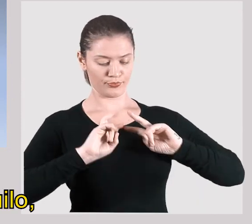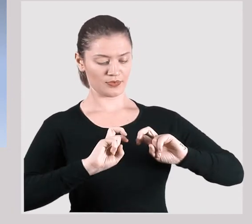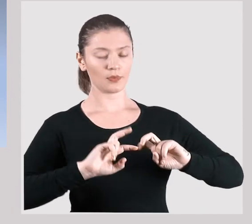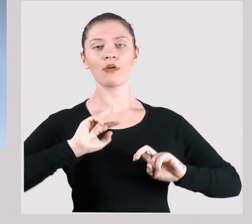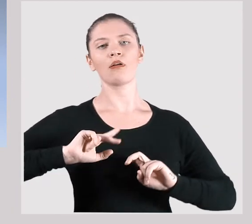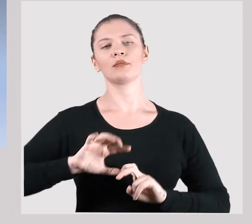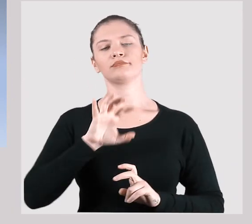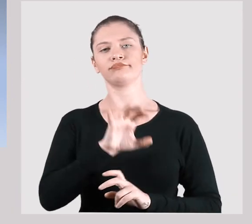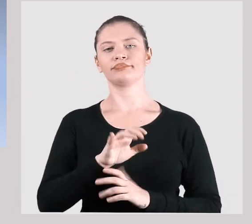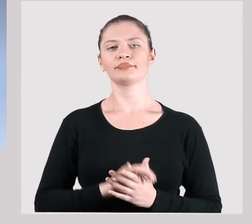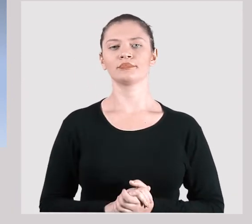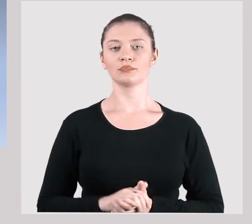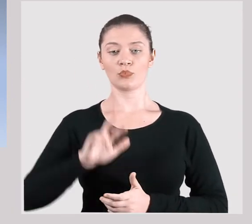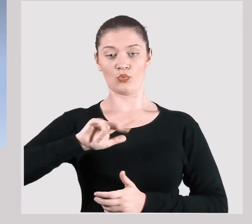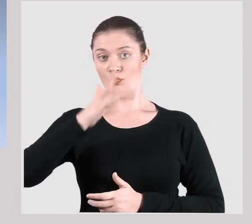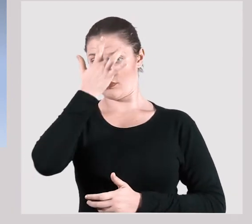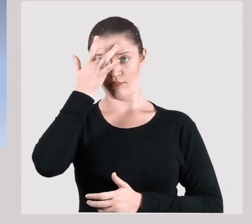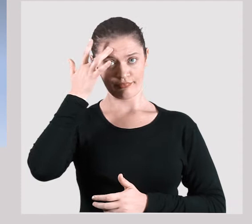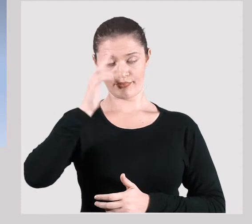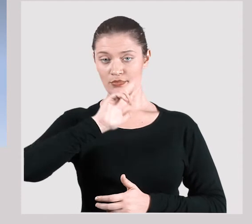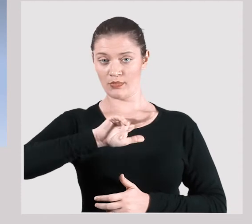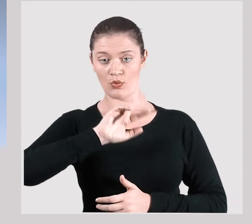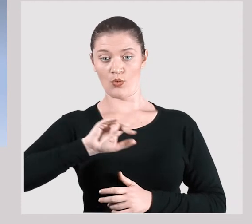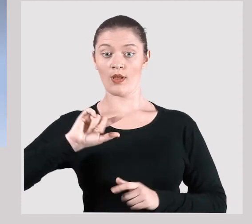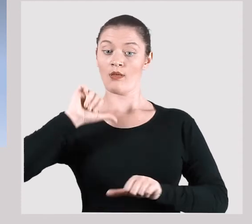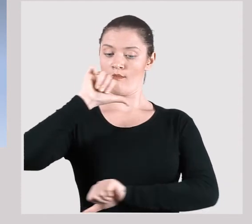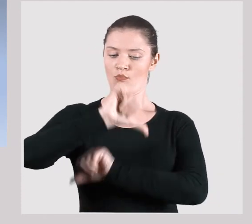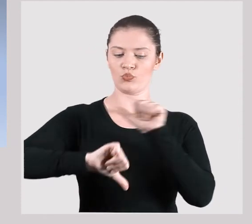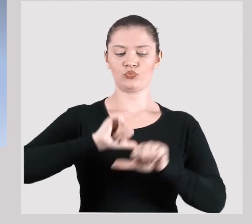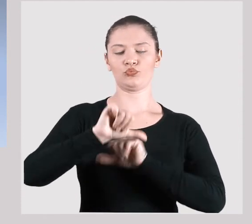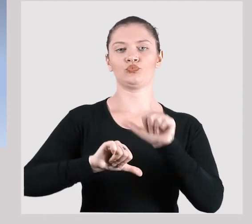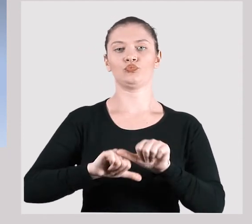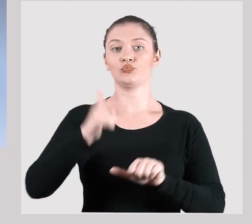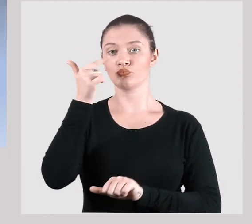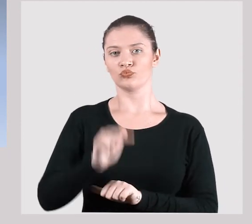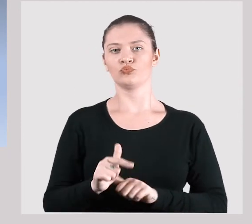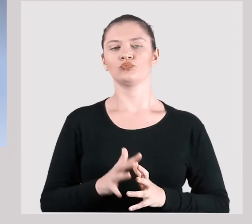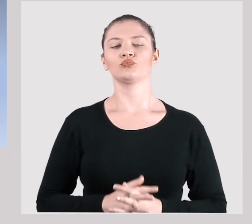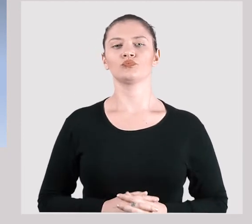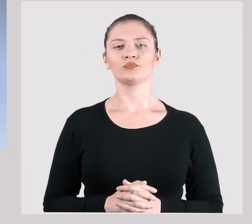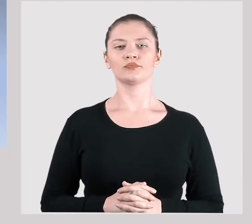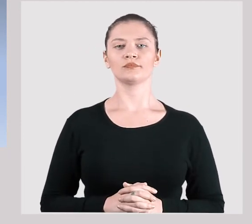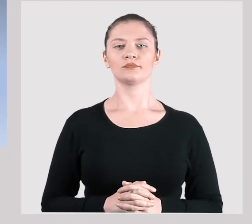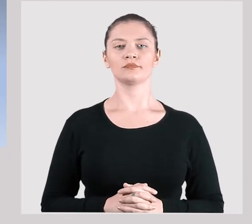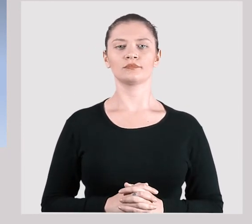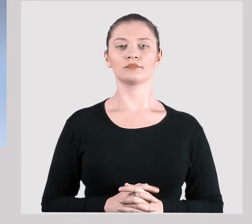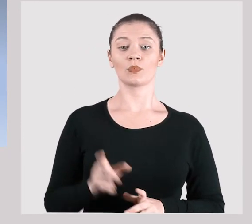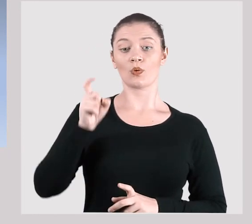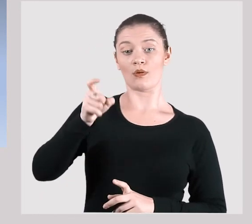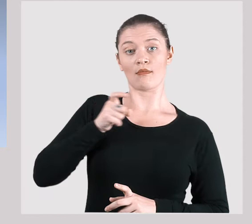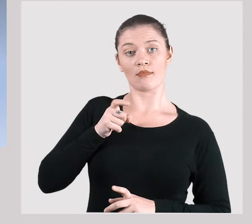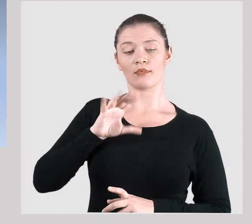aquilo, né? Ele não era aquela pessoa e ele destransicionou. Então, aqui então a ex-transgênero, que